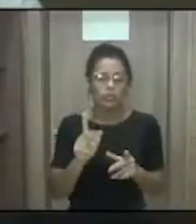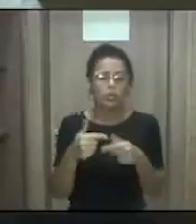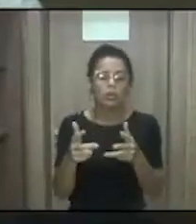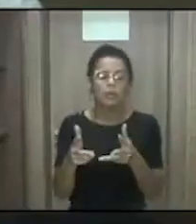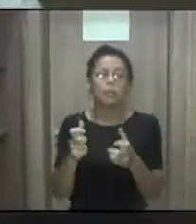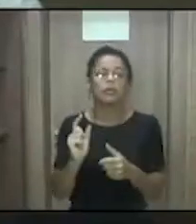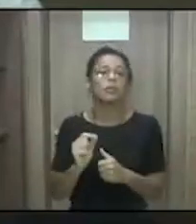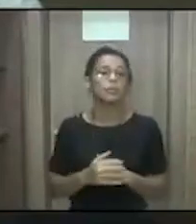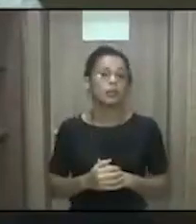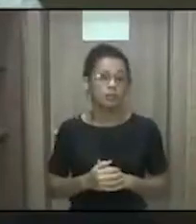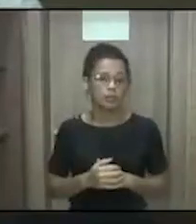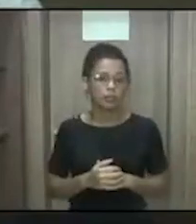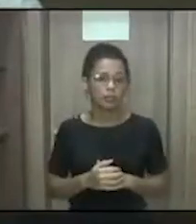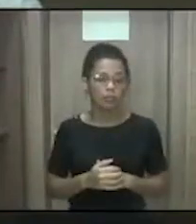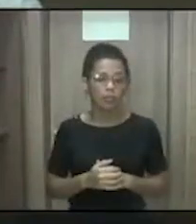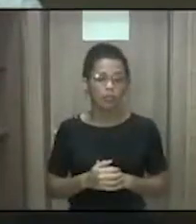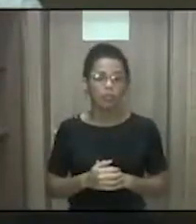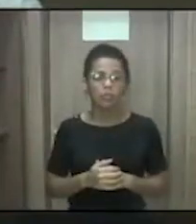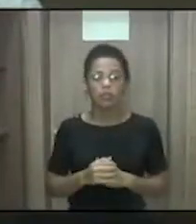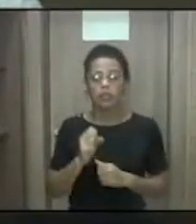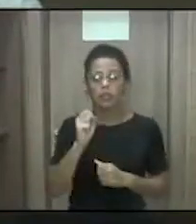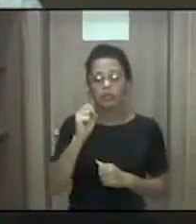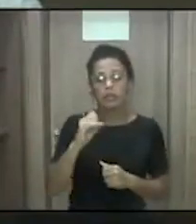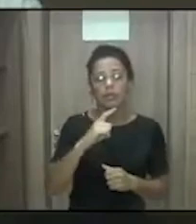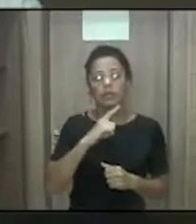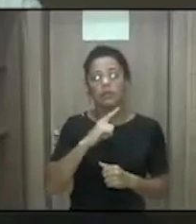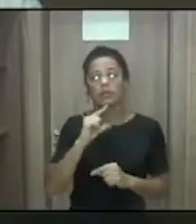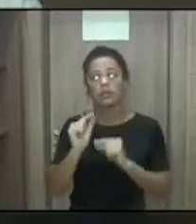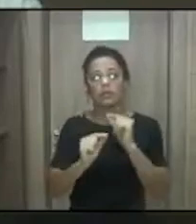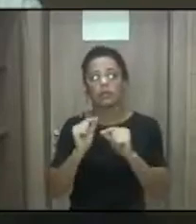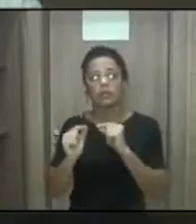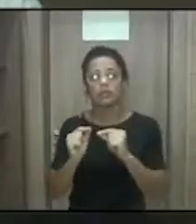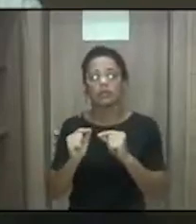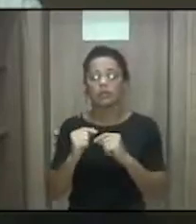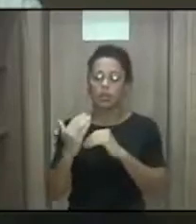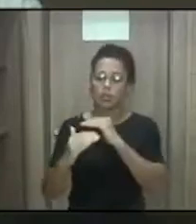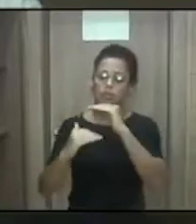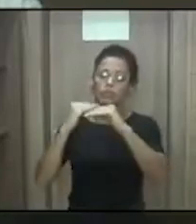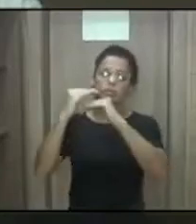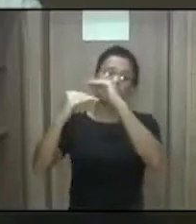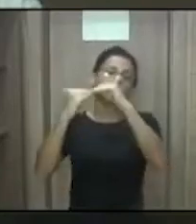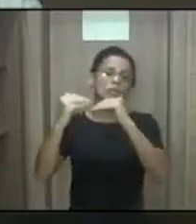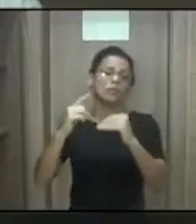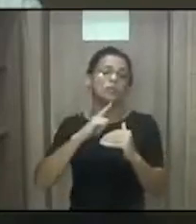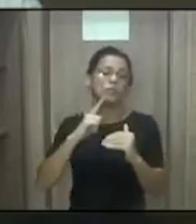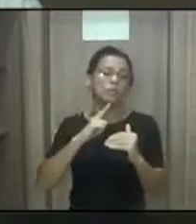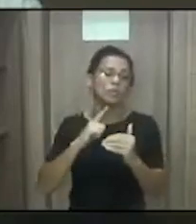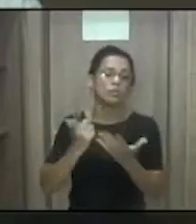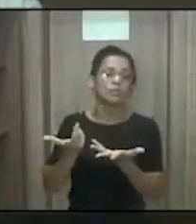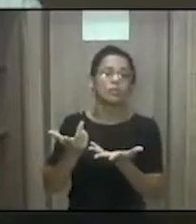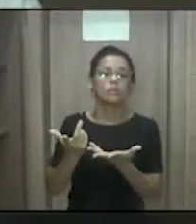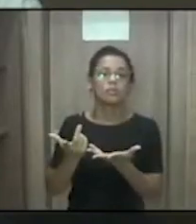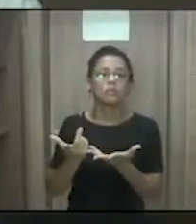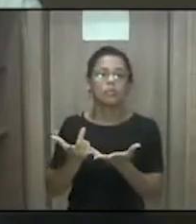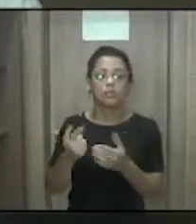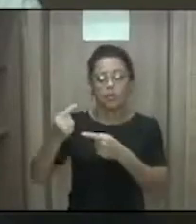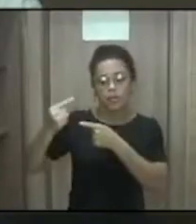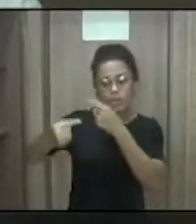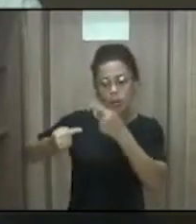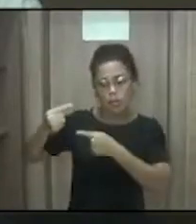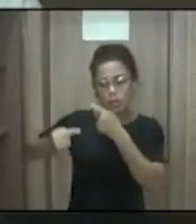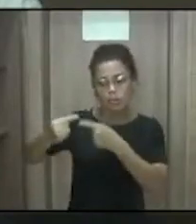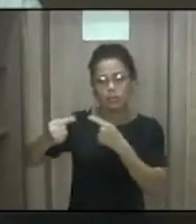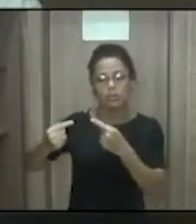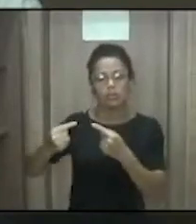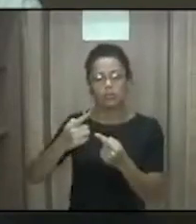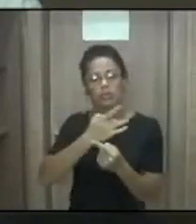percebe de lá para cá, sem dúvida, né, um avanço expressivo da política de saúde